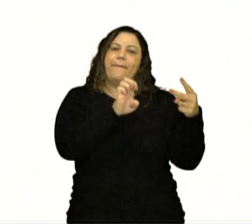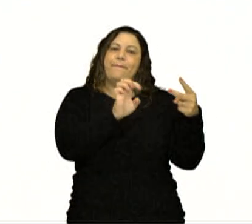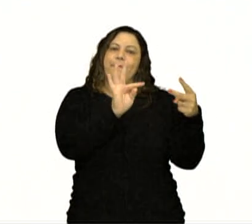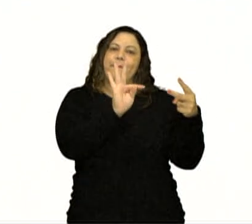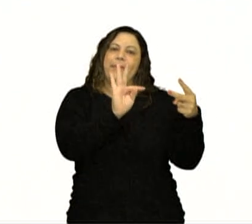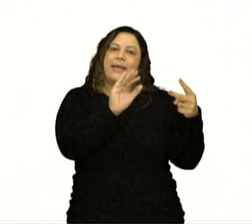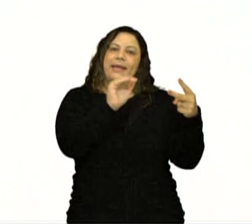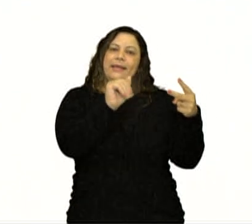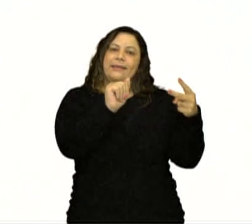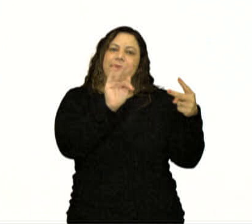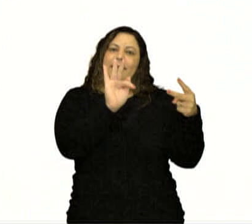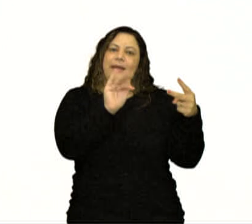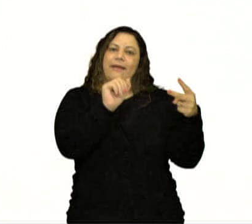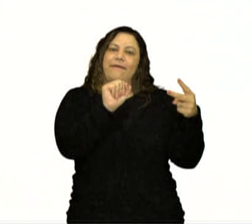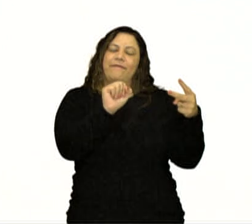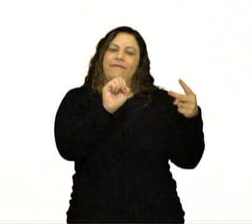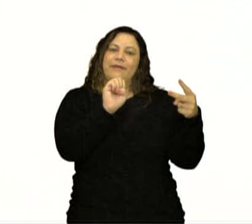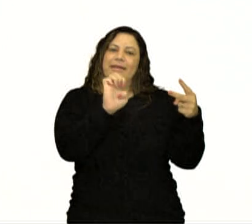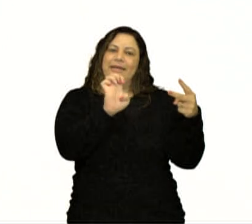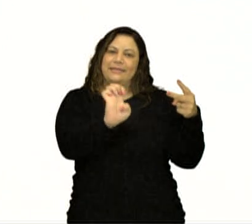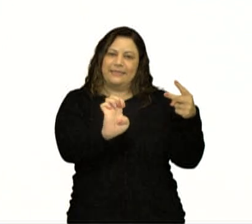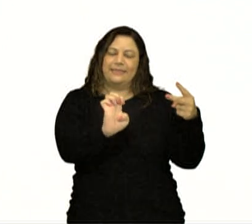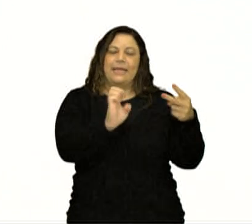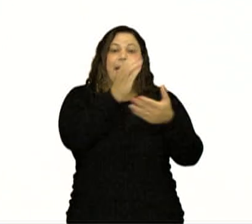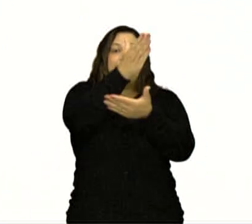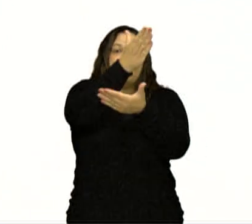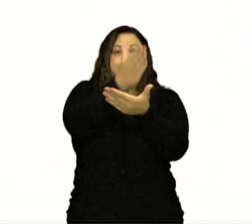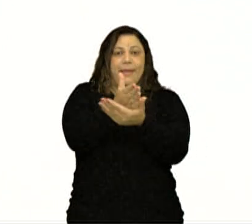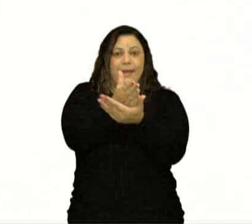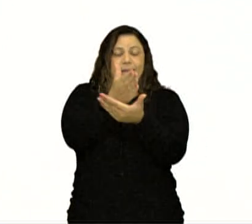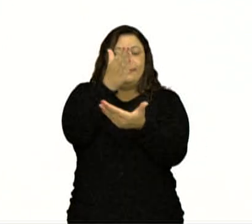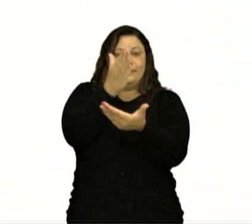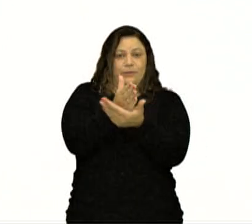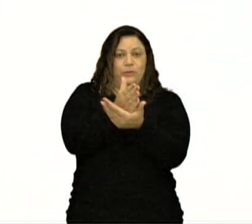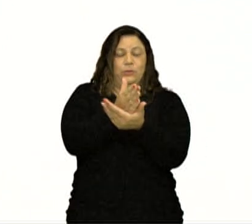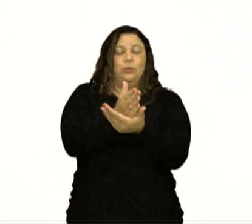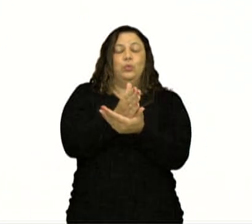tá? Metáfase vem de meio, máximo grau de